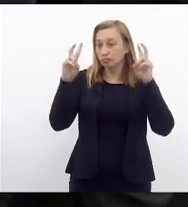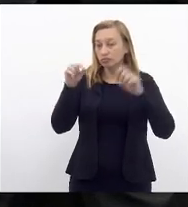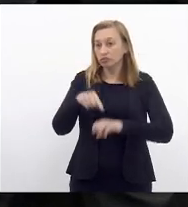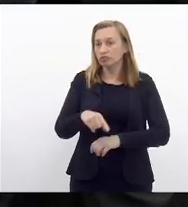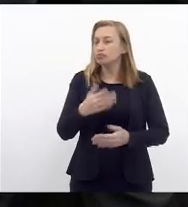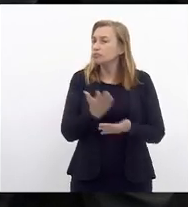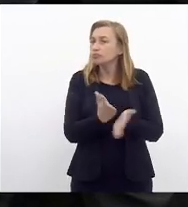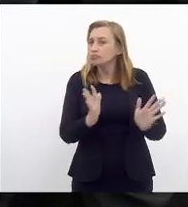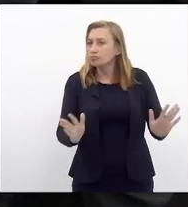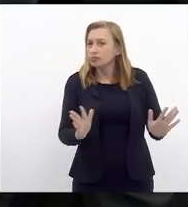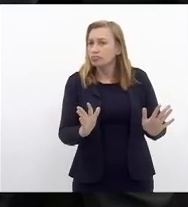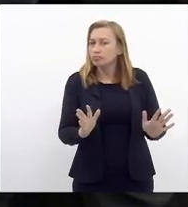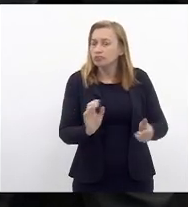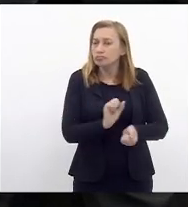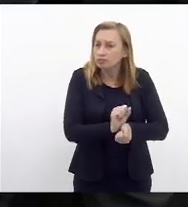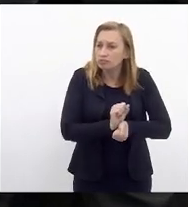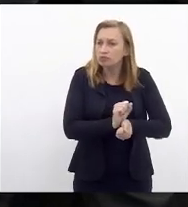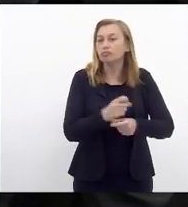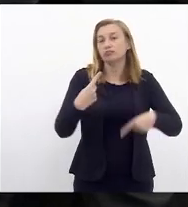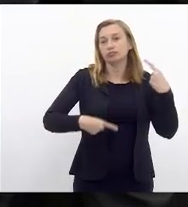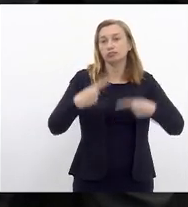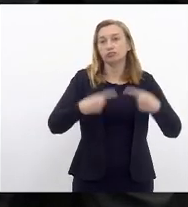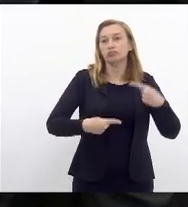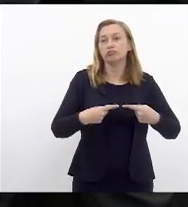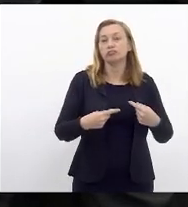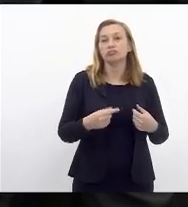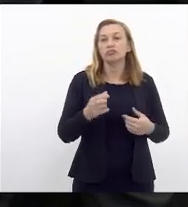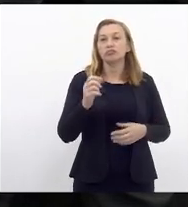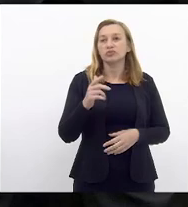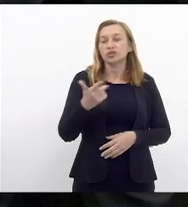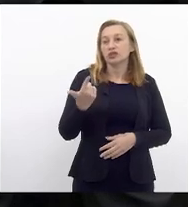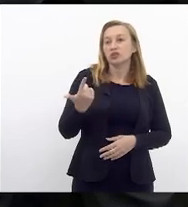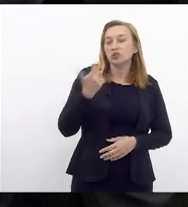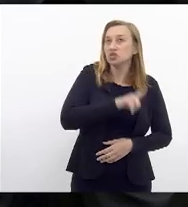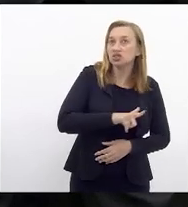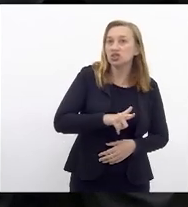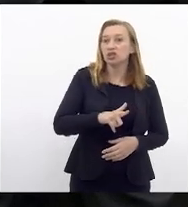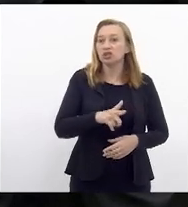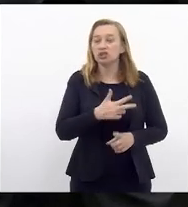acabar com essa marra na política. O clima de já ganhou, de achar que já